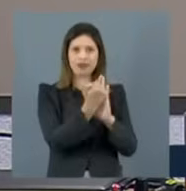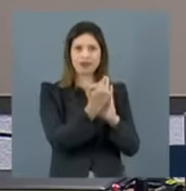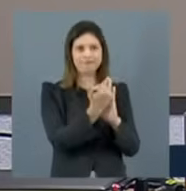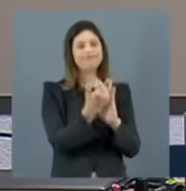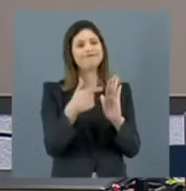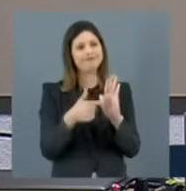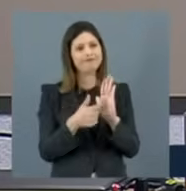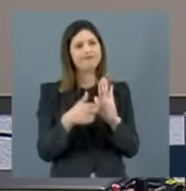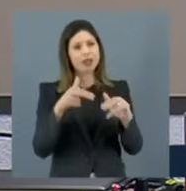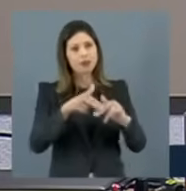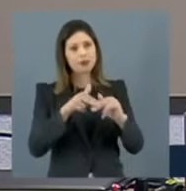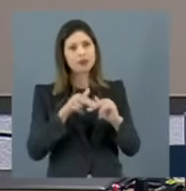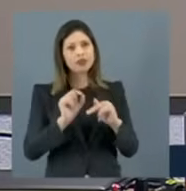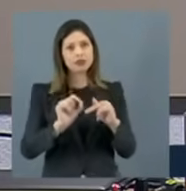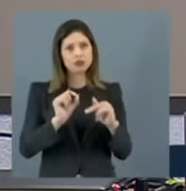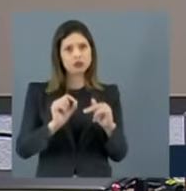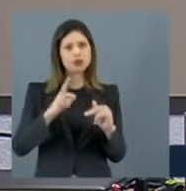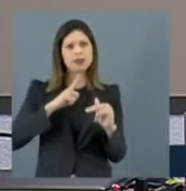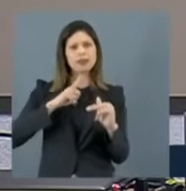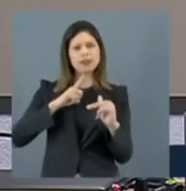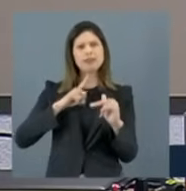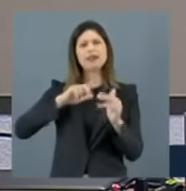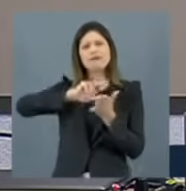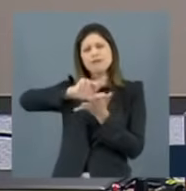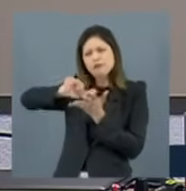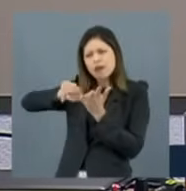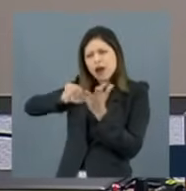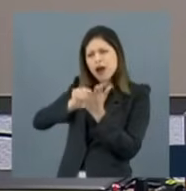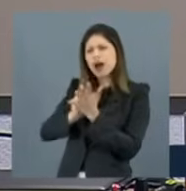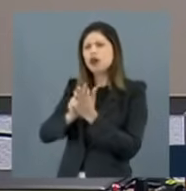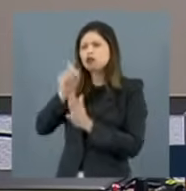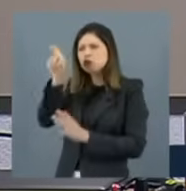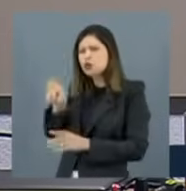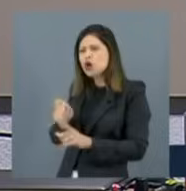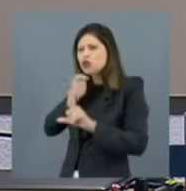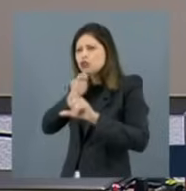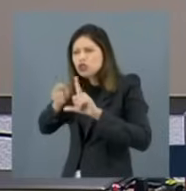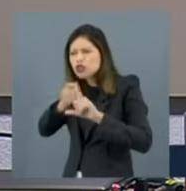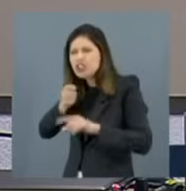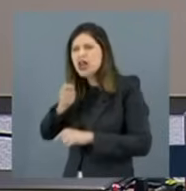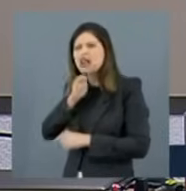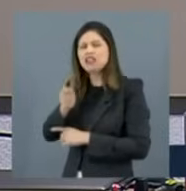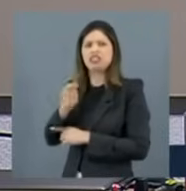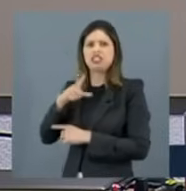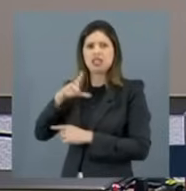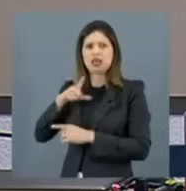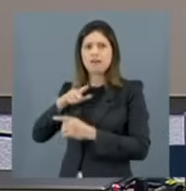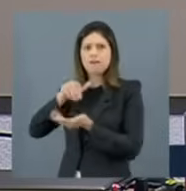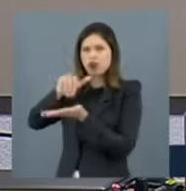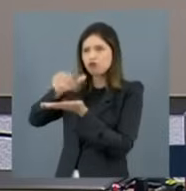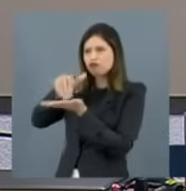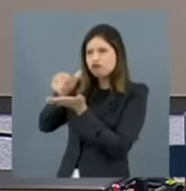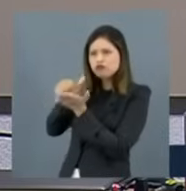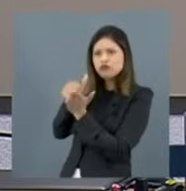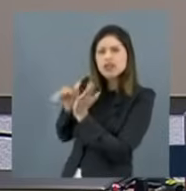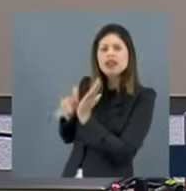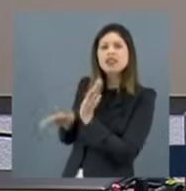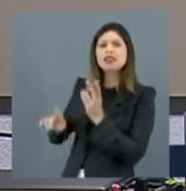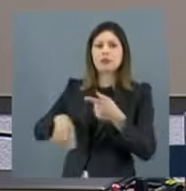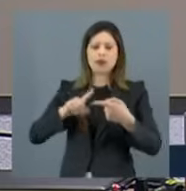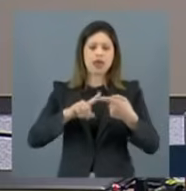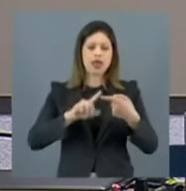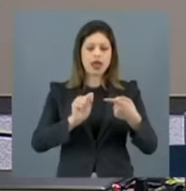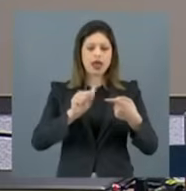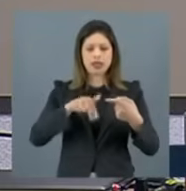resultou na saída de vários jornalistas renomados da Jovem Pan, como Ana Paula Henkel,